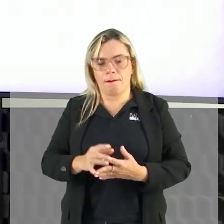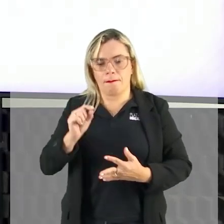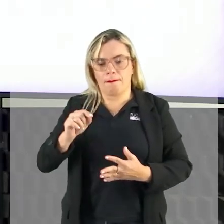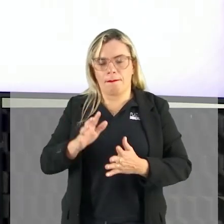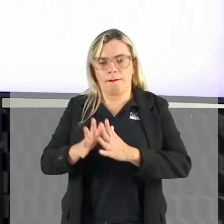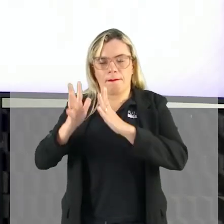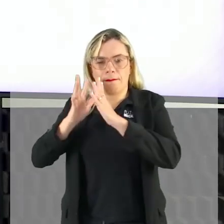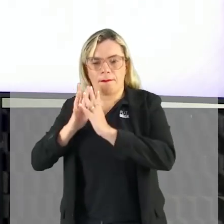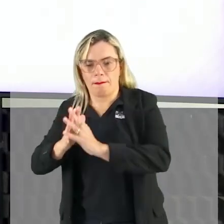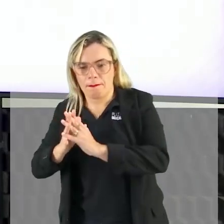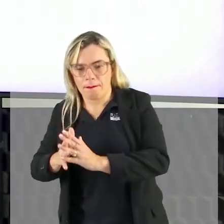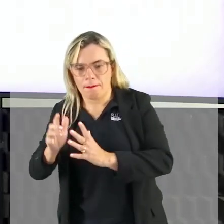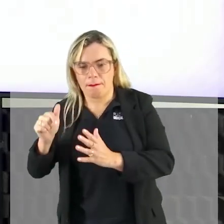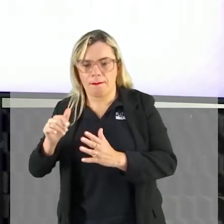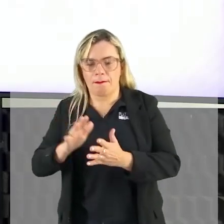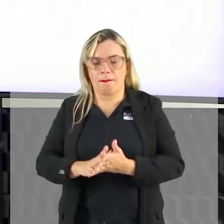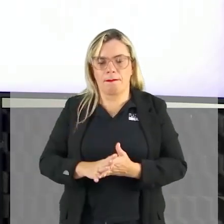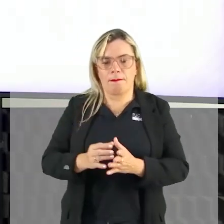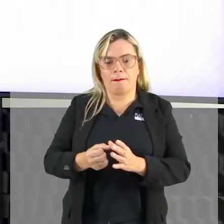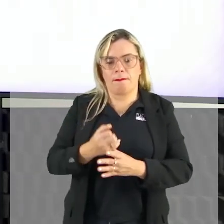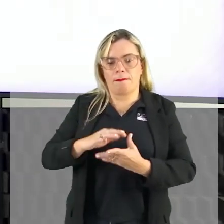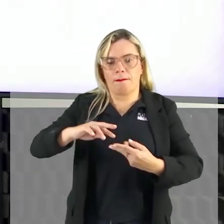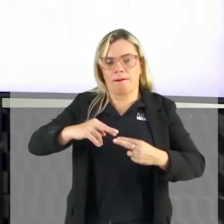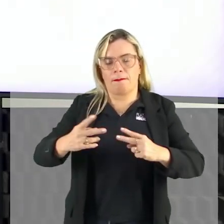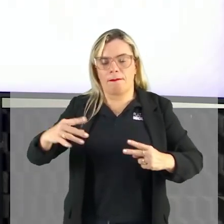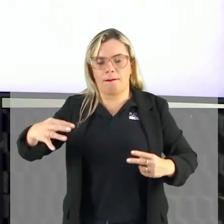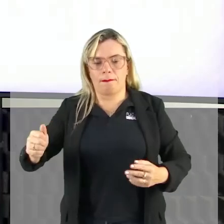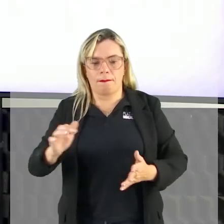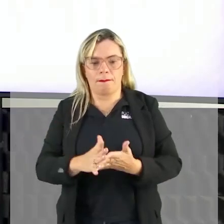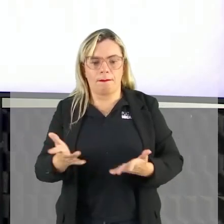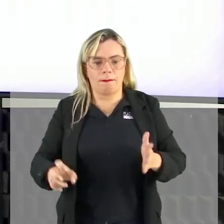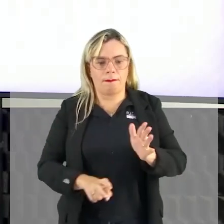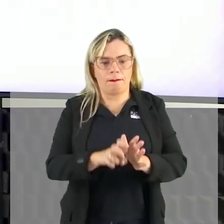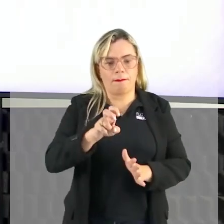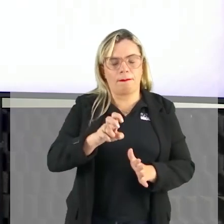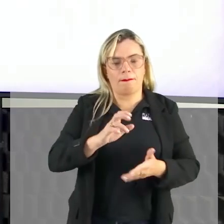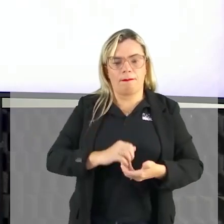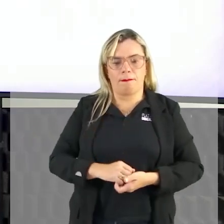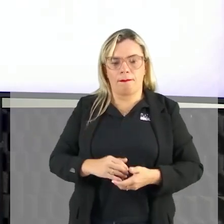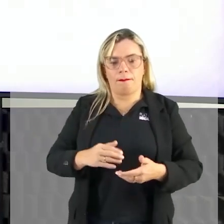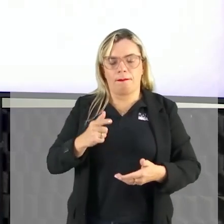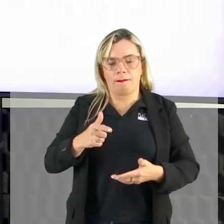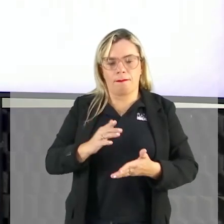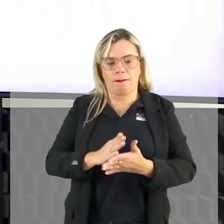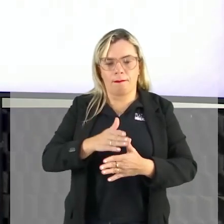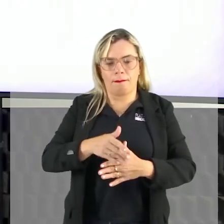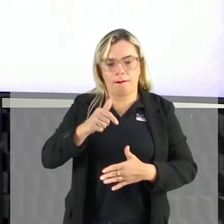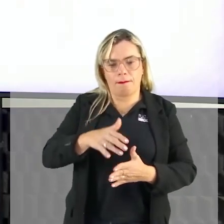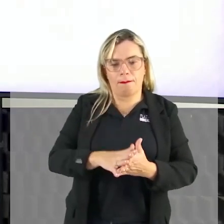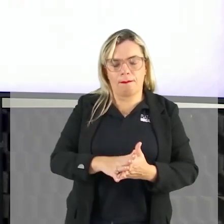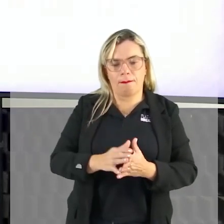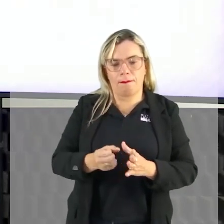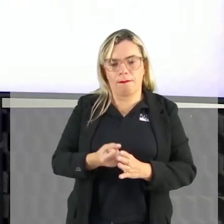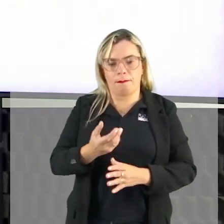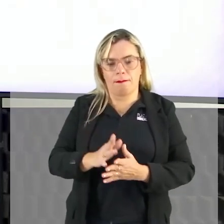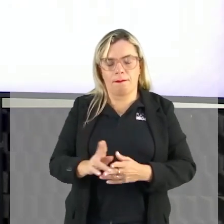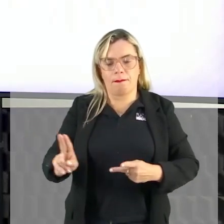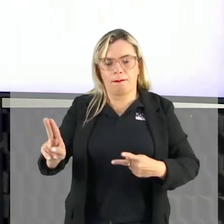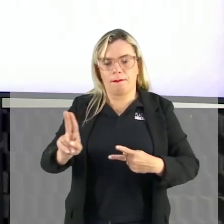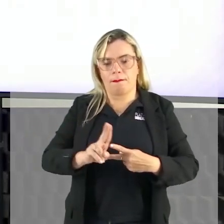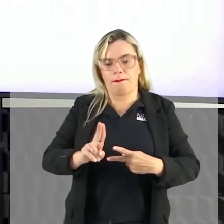portanto, atrapalha a síntese do DNA. E o quinto, interfere na síntese de